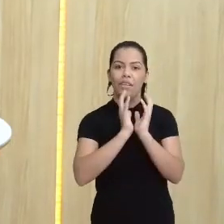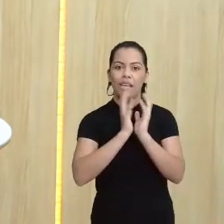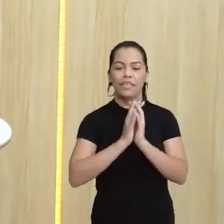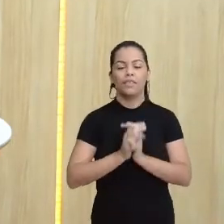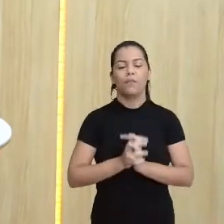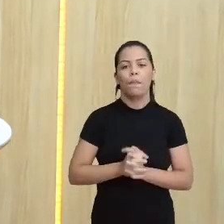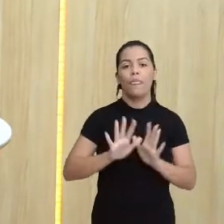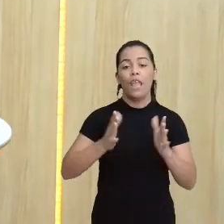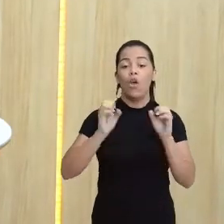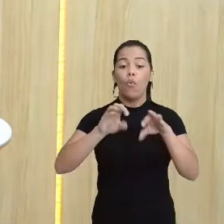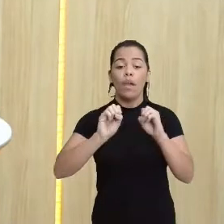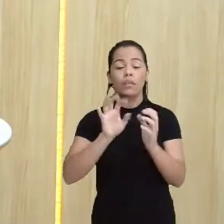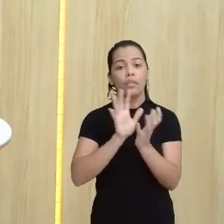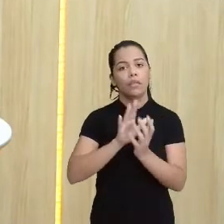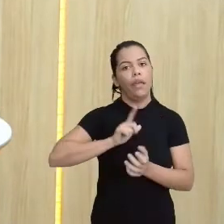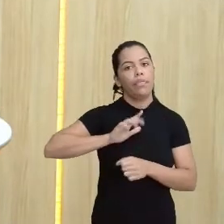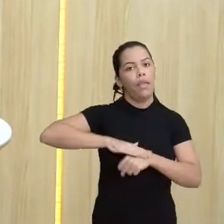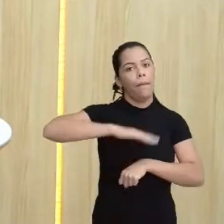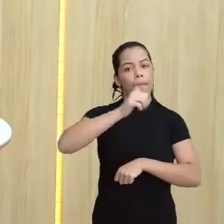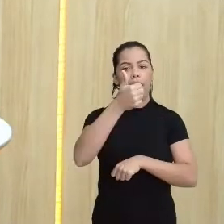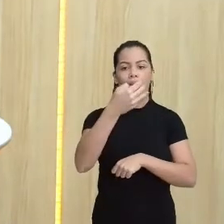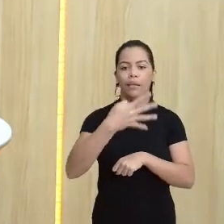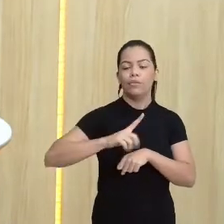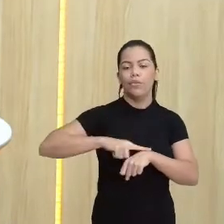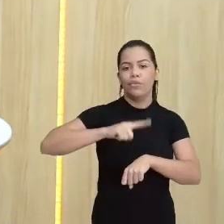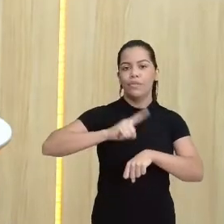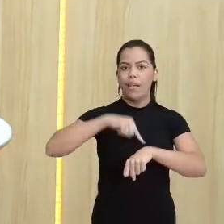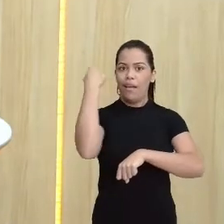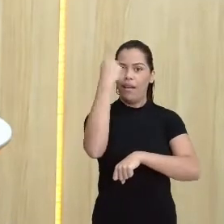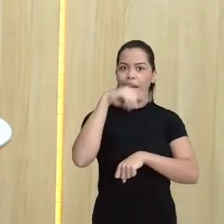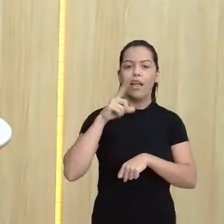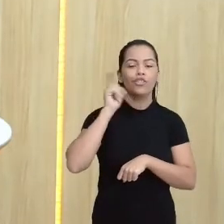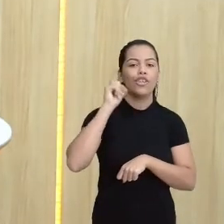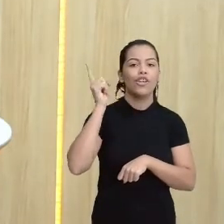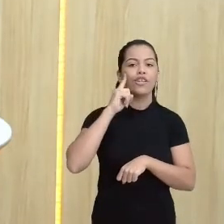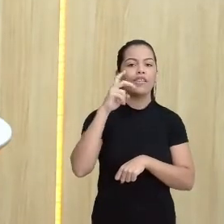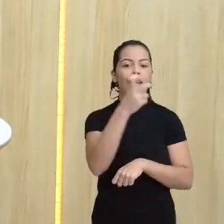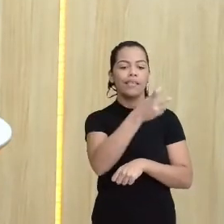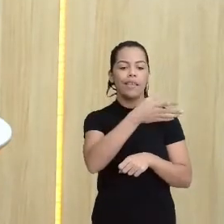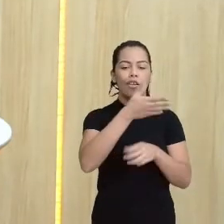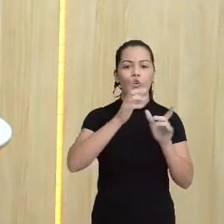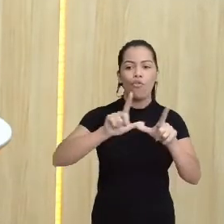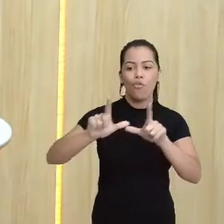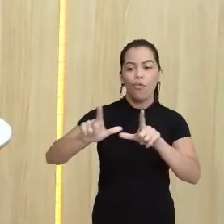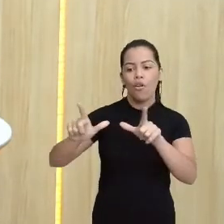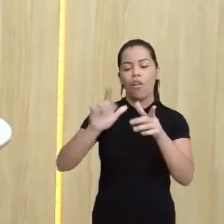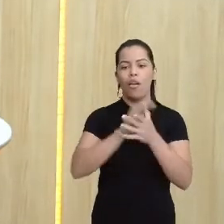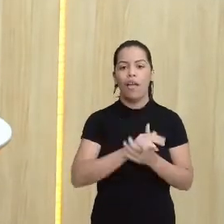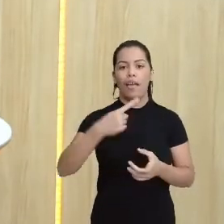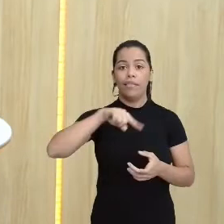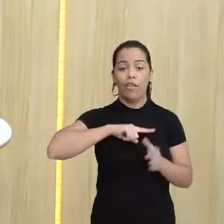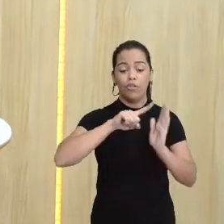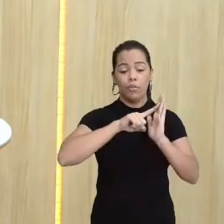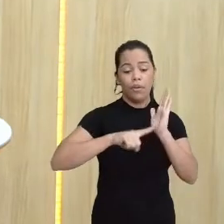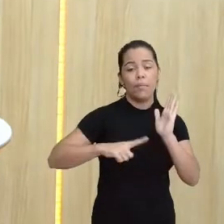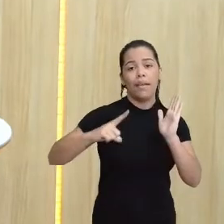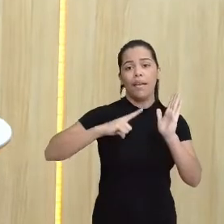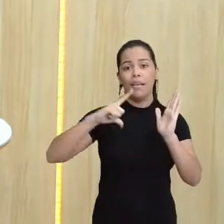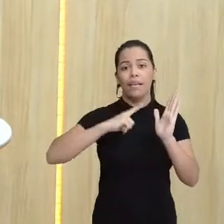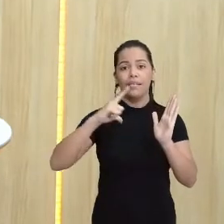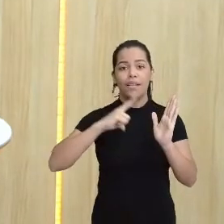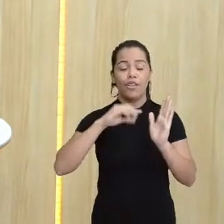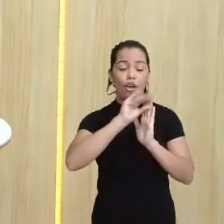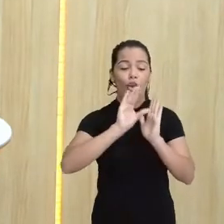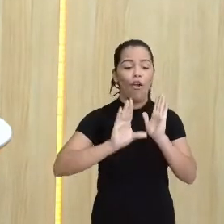Educa Recife tem mais de 14 horas de exibição todos os dias em 5 canais digitais. E na nossa programação, contamos com